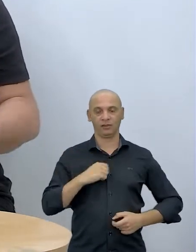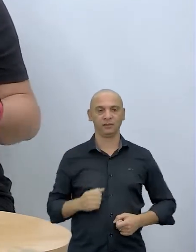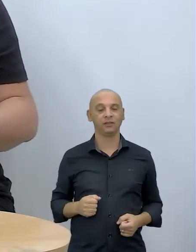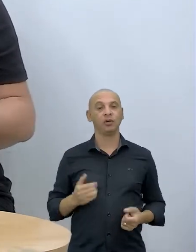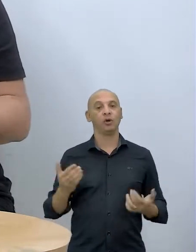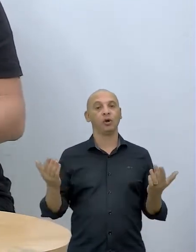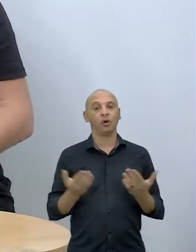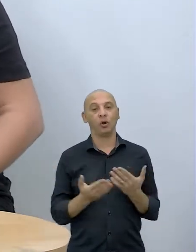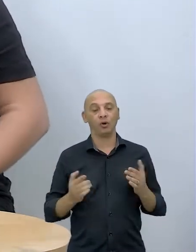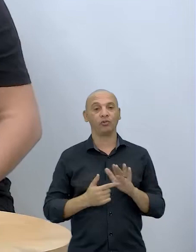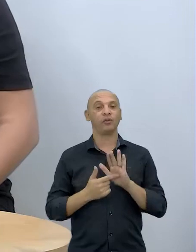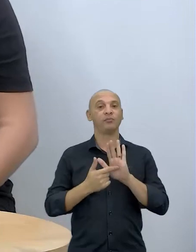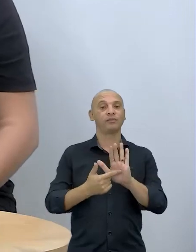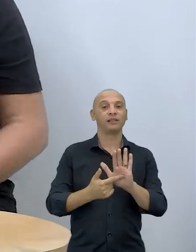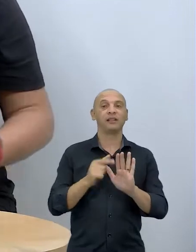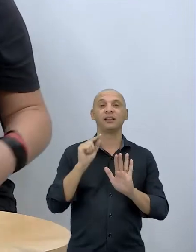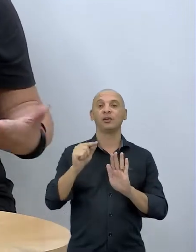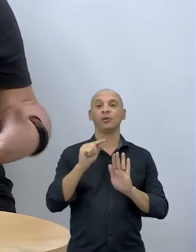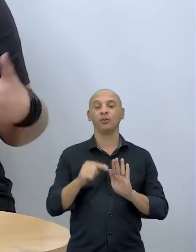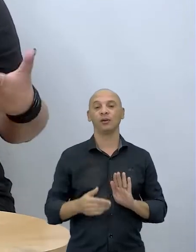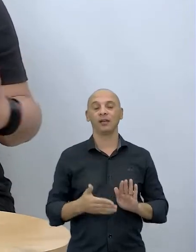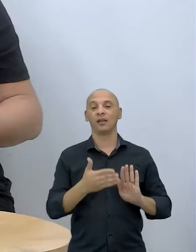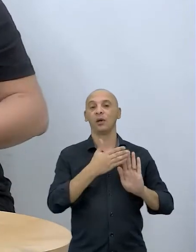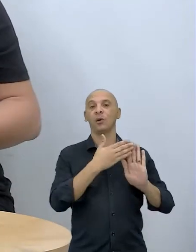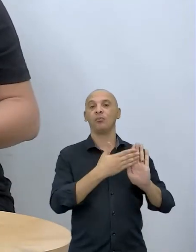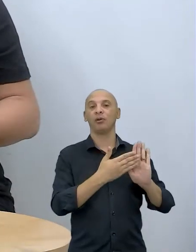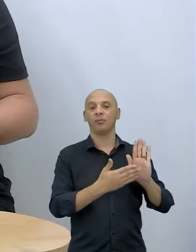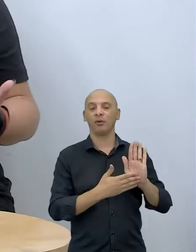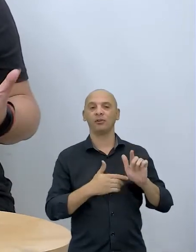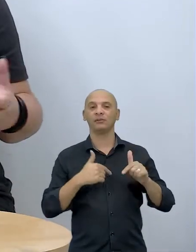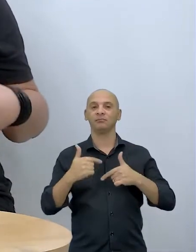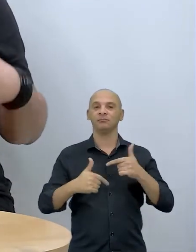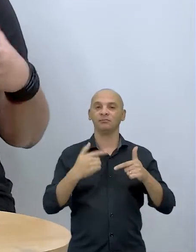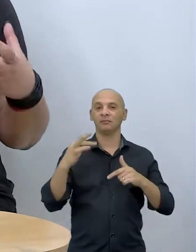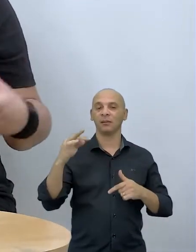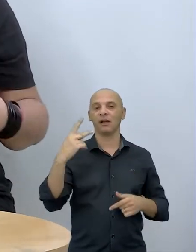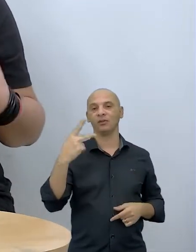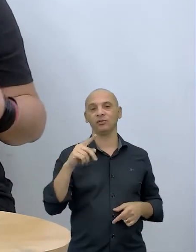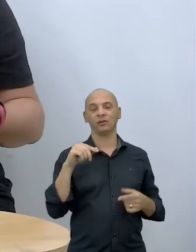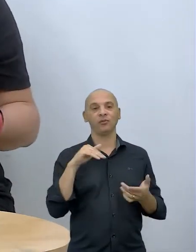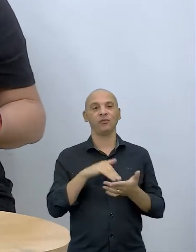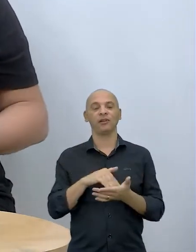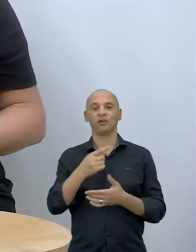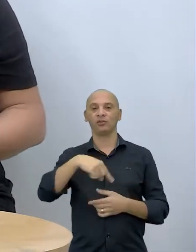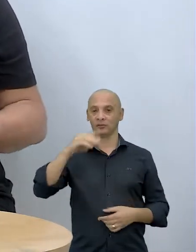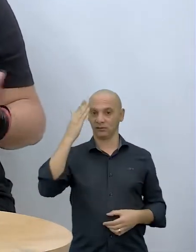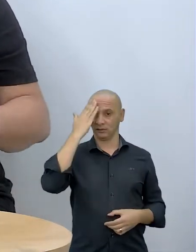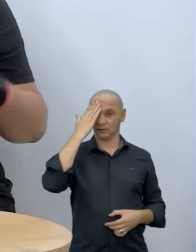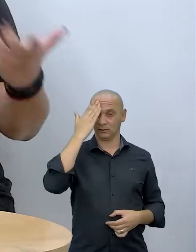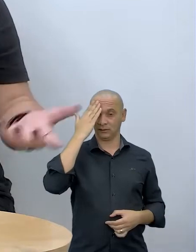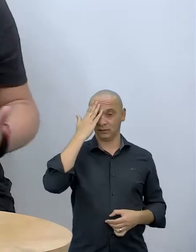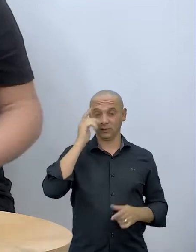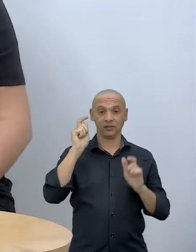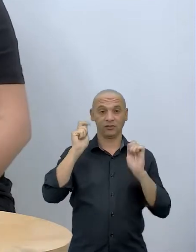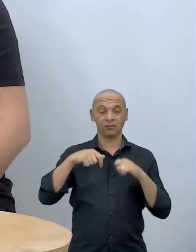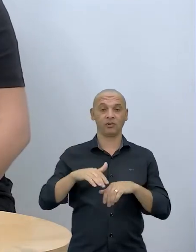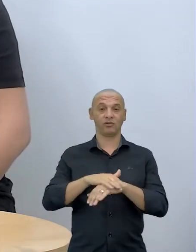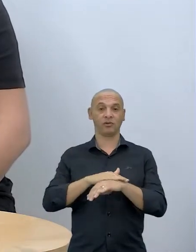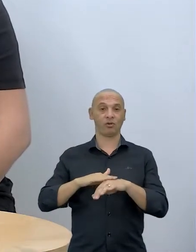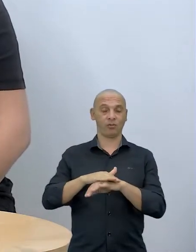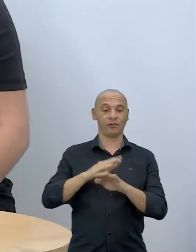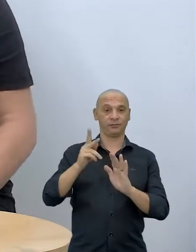uma jornada de estudos, normalmente isso se culmina em um trabalho final. Então, hoje, a gente vai apresentar para vocês qual